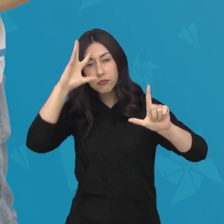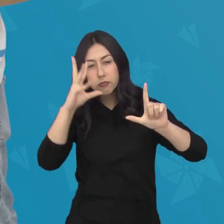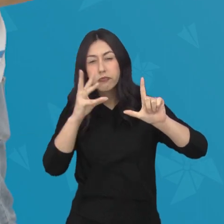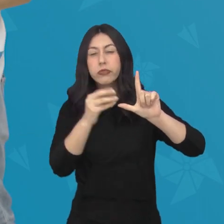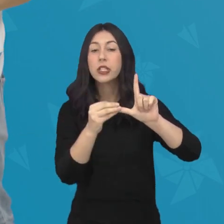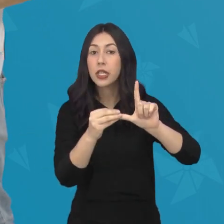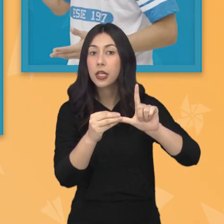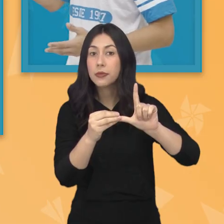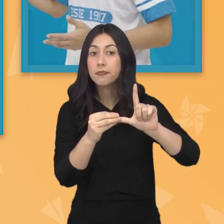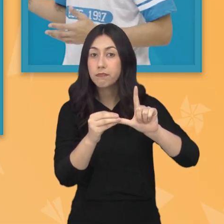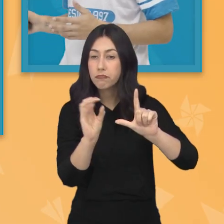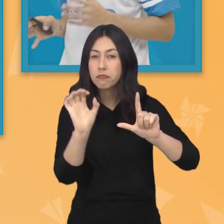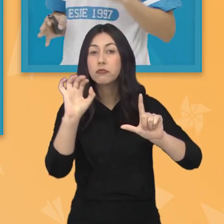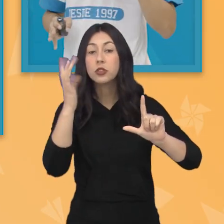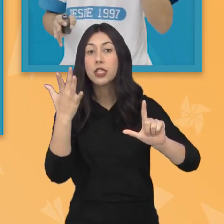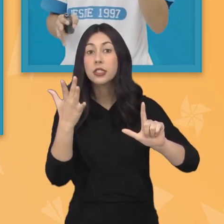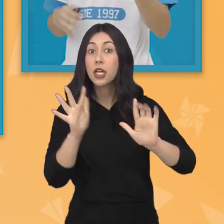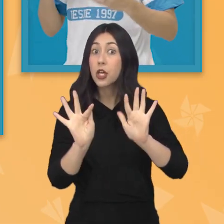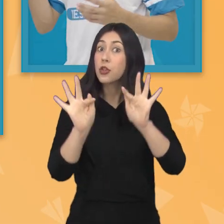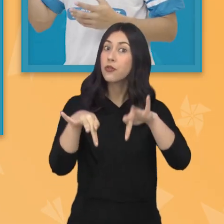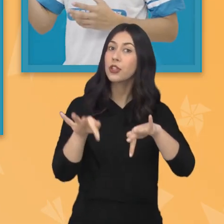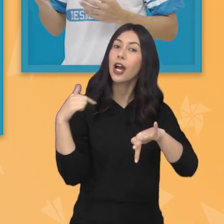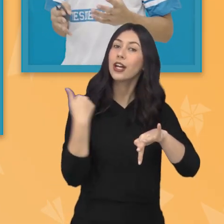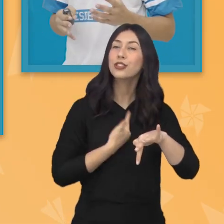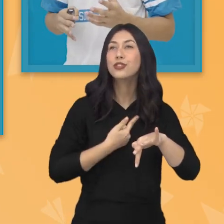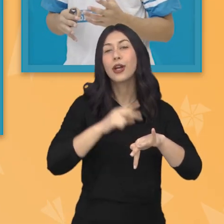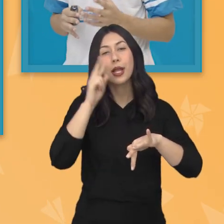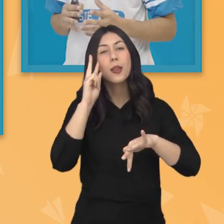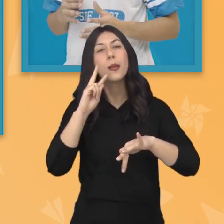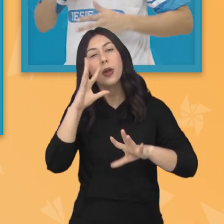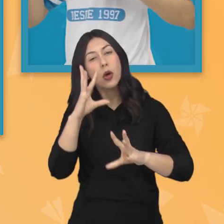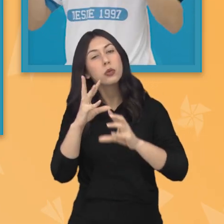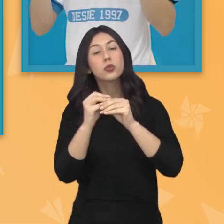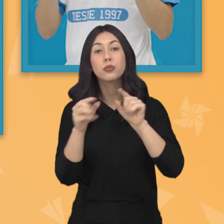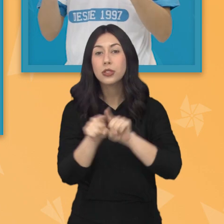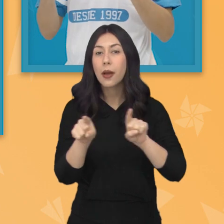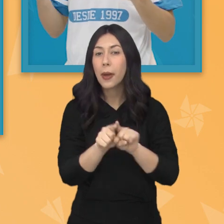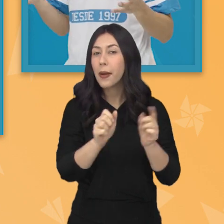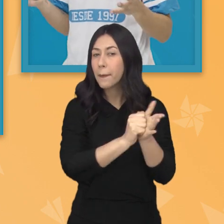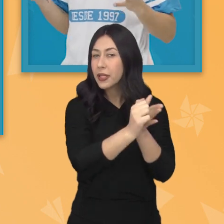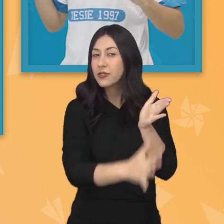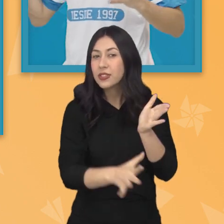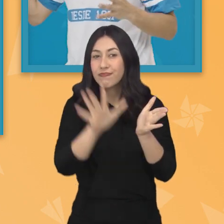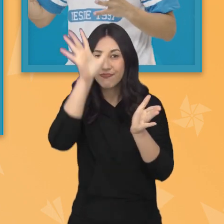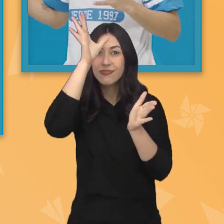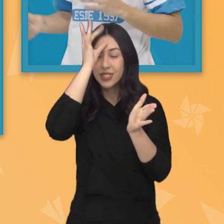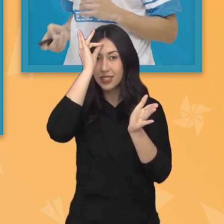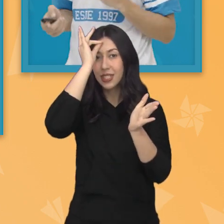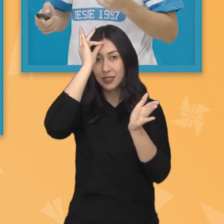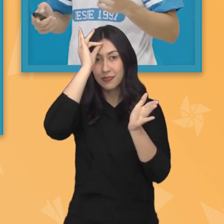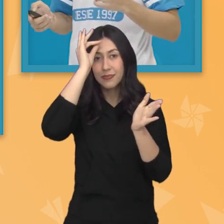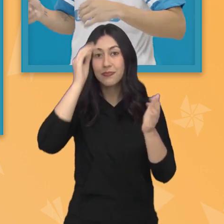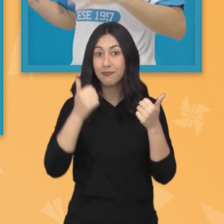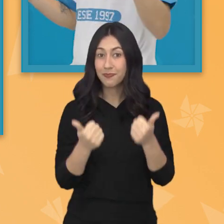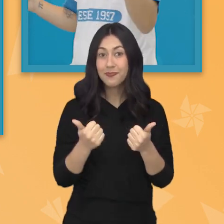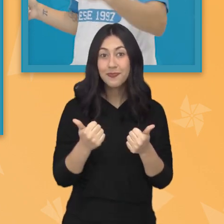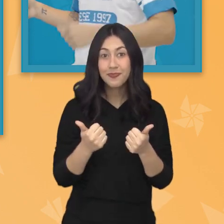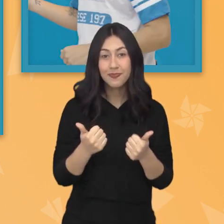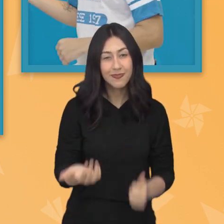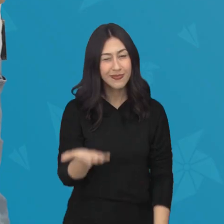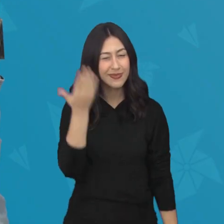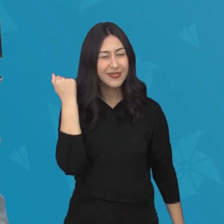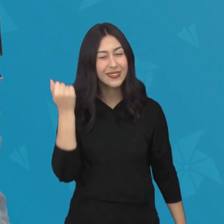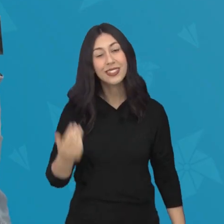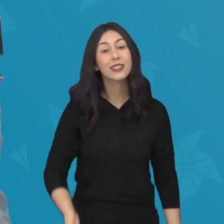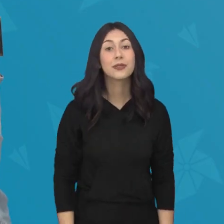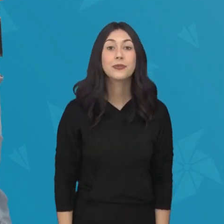esses fenômenos. E no final a gente vai dar uma recapitulada e fazer alguns exercícios também, só para vocês fixarem o conteúdo visto na aula de hoje, tudo bem? Vamos lá então